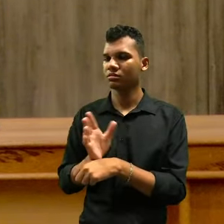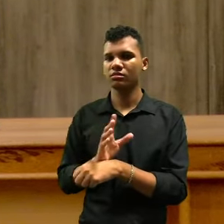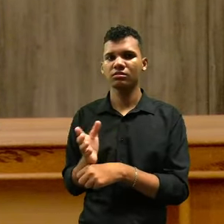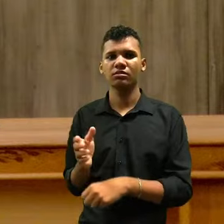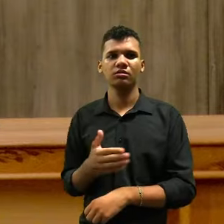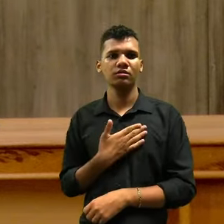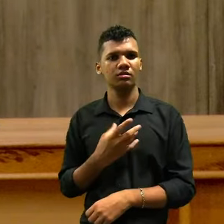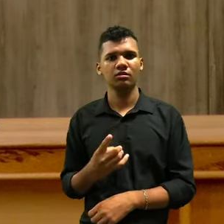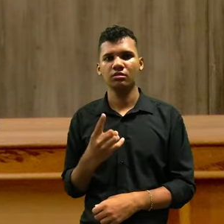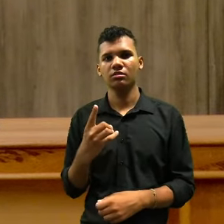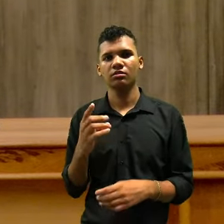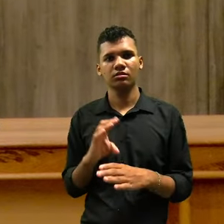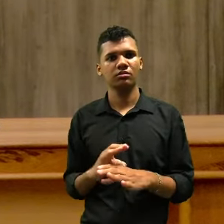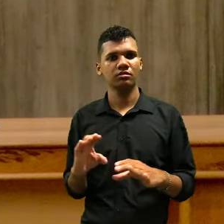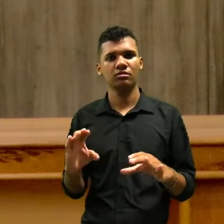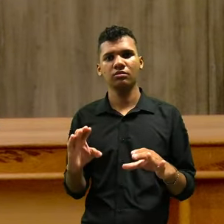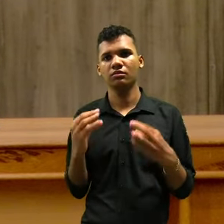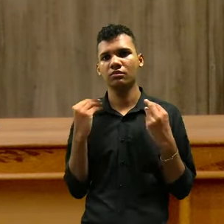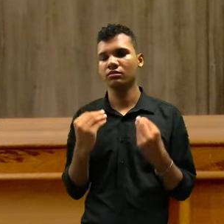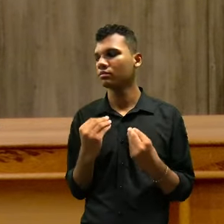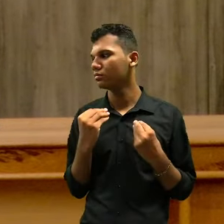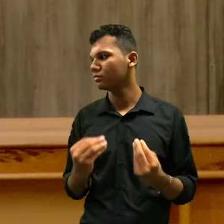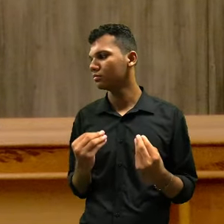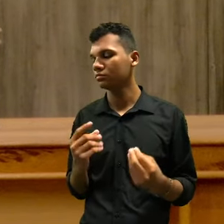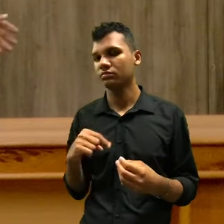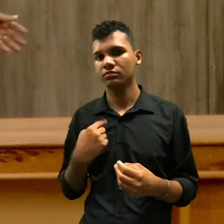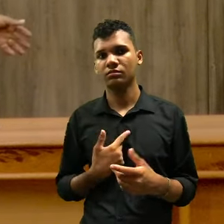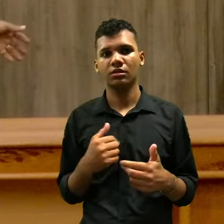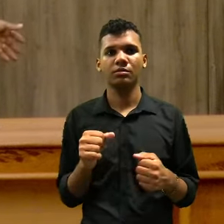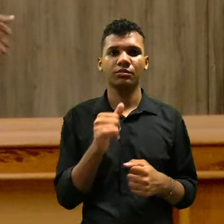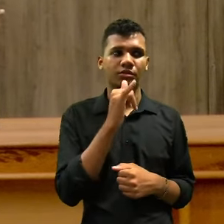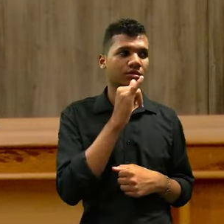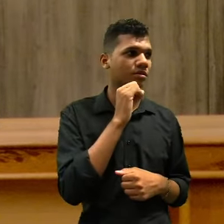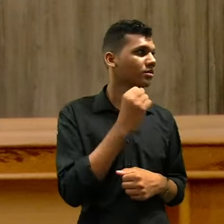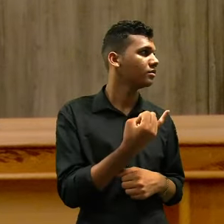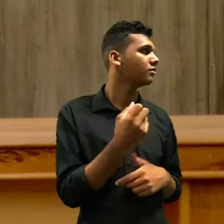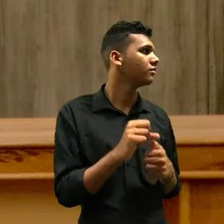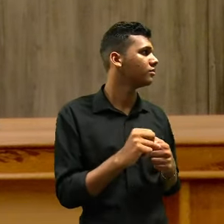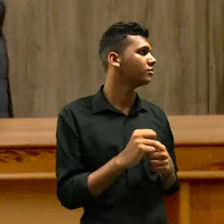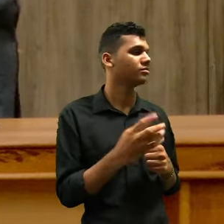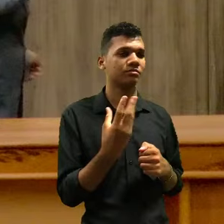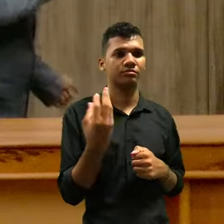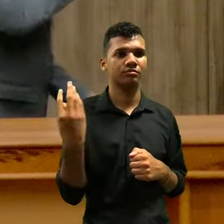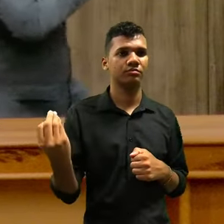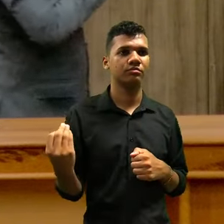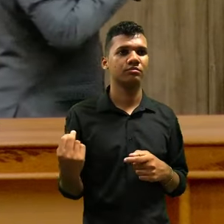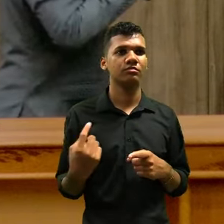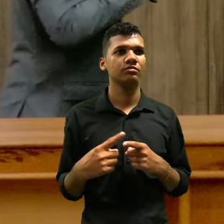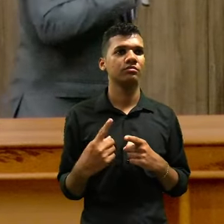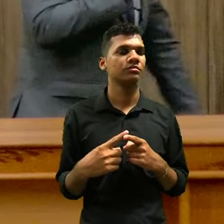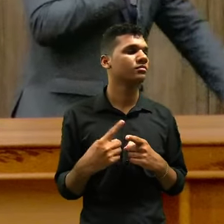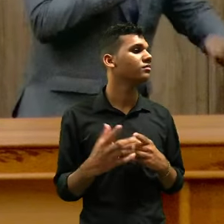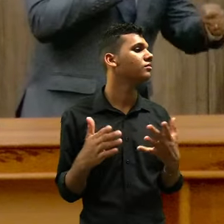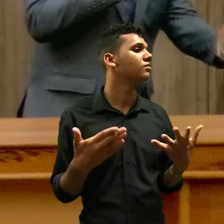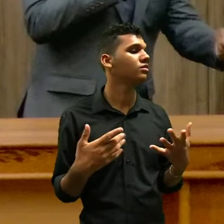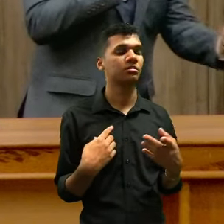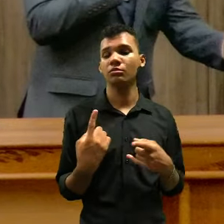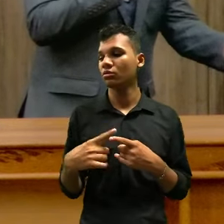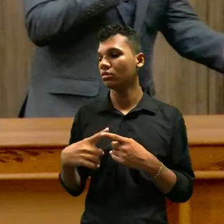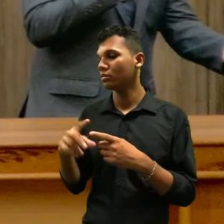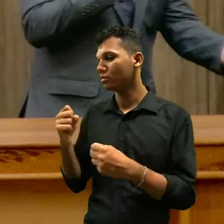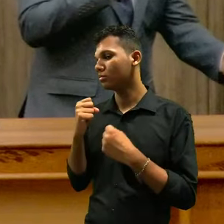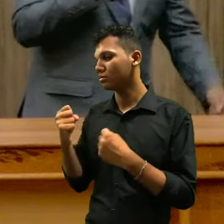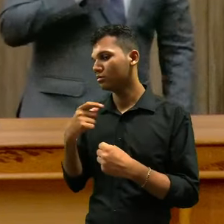Deus do céu nós vamos fazer uma viagem eu estou levando a mocidade para que é irmão isso aí fortalecer